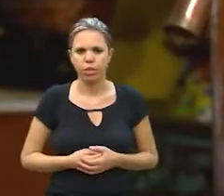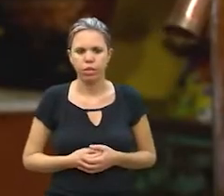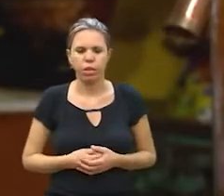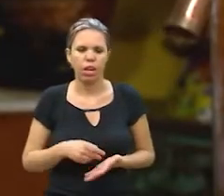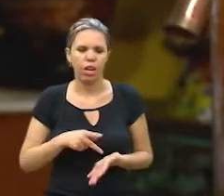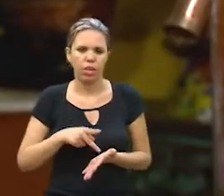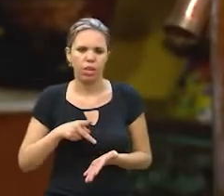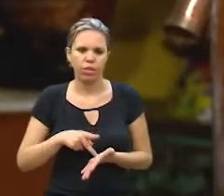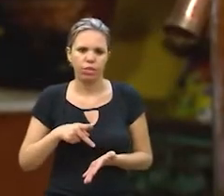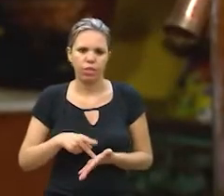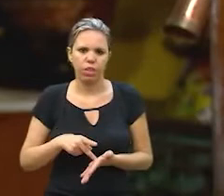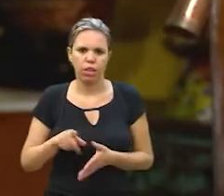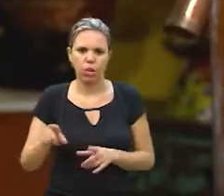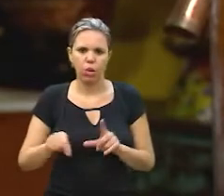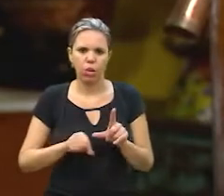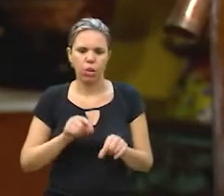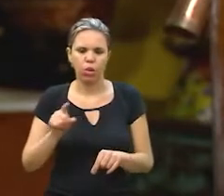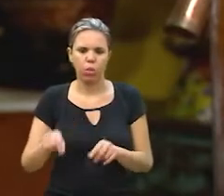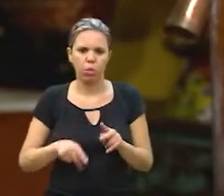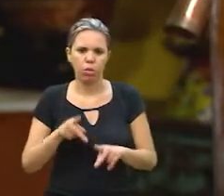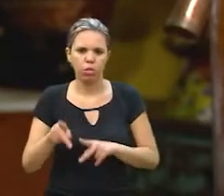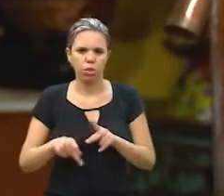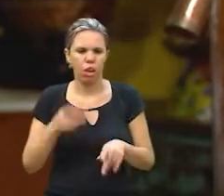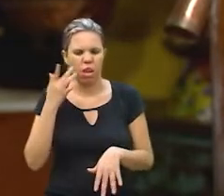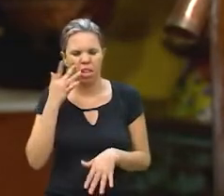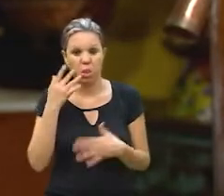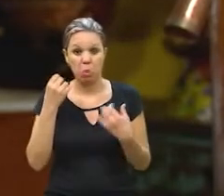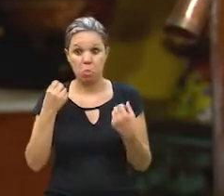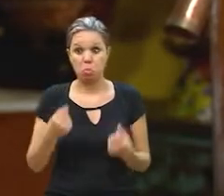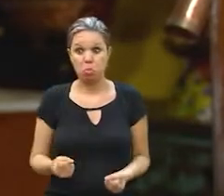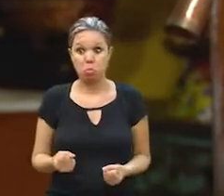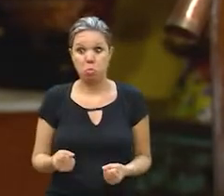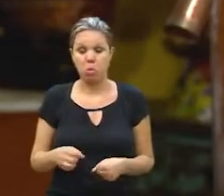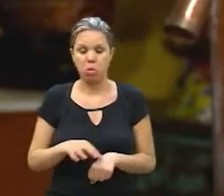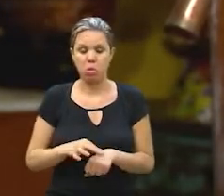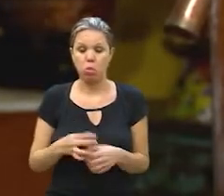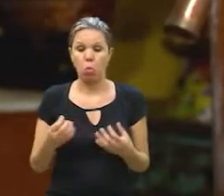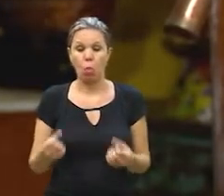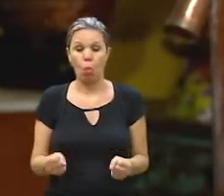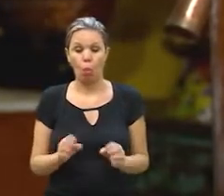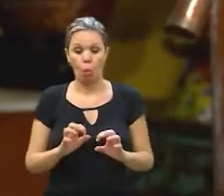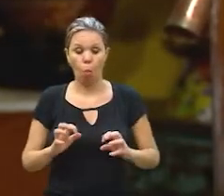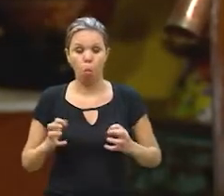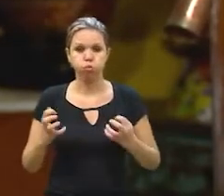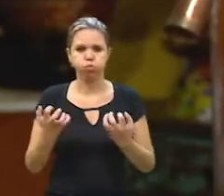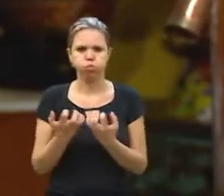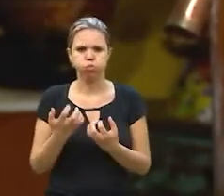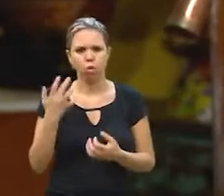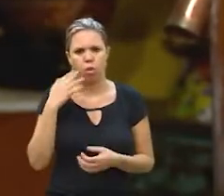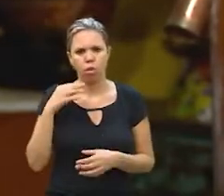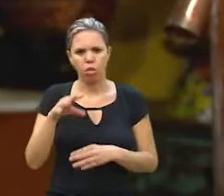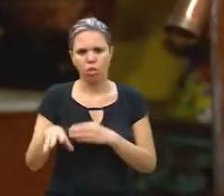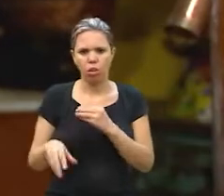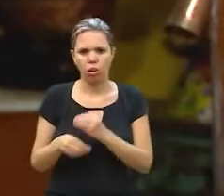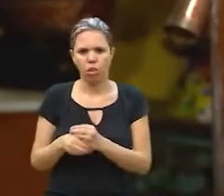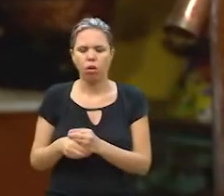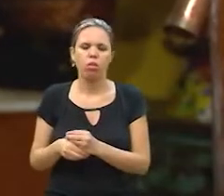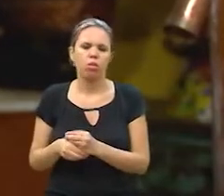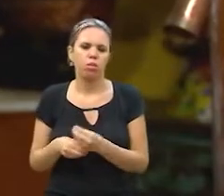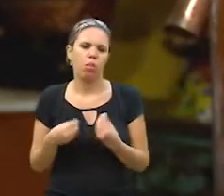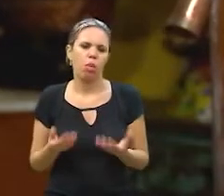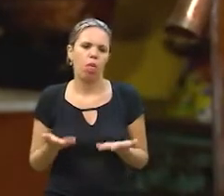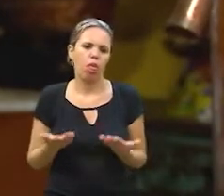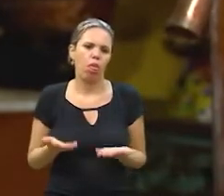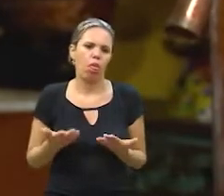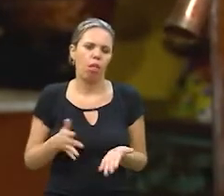Na verdade, eu optei assim porque o pessoal acha meio pesado, a carne seca, a abóbora, né? Então aí a gente acrescenta um lightzinho aí só para